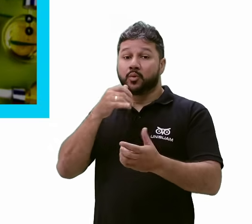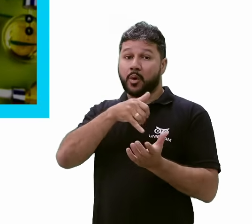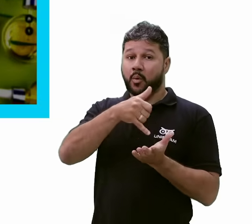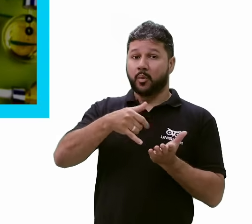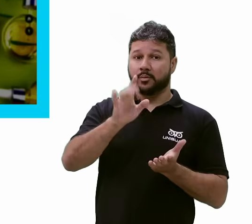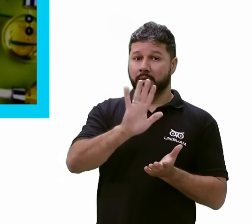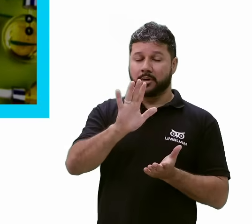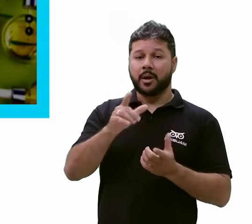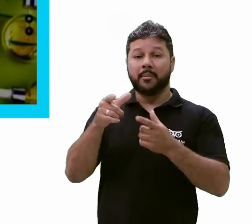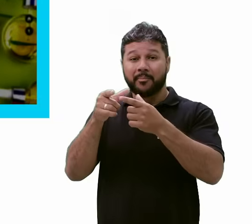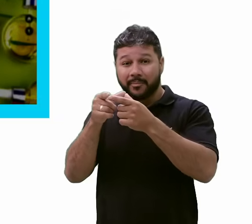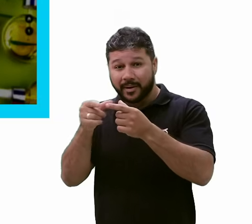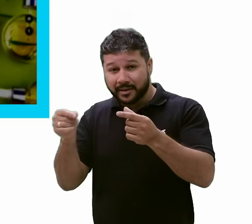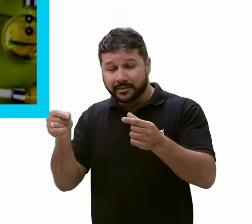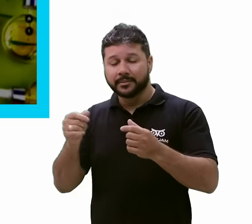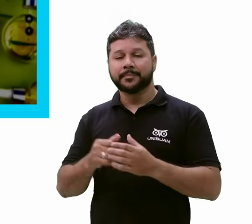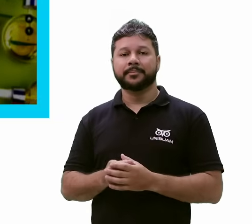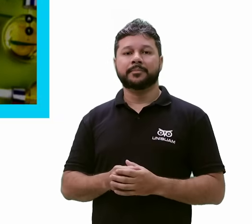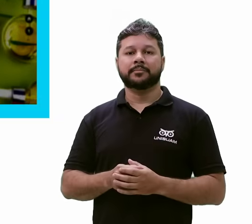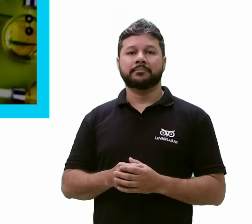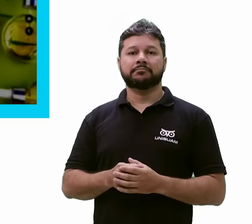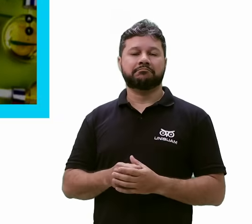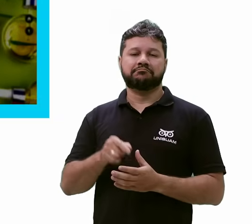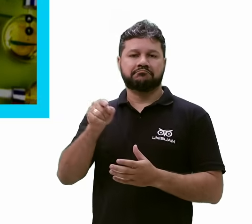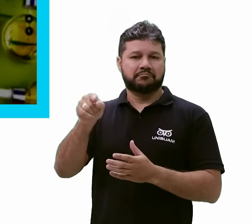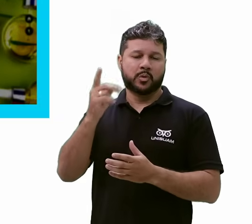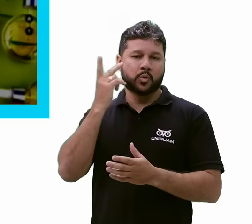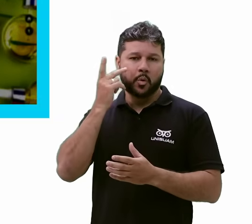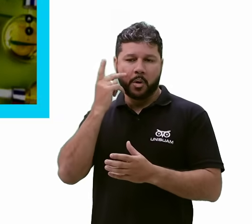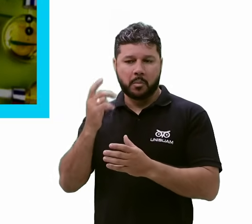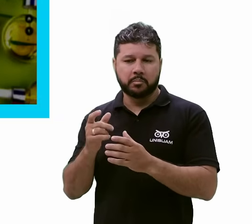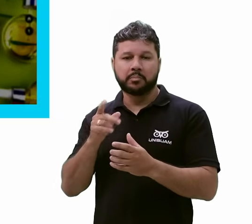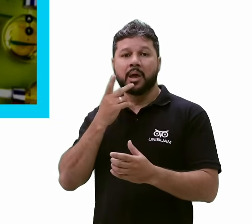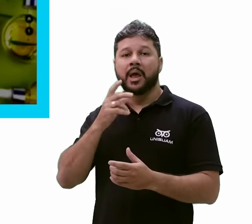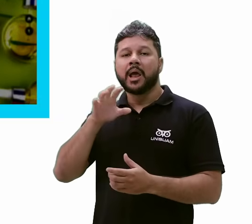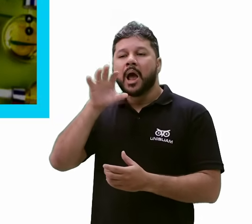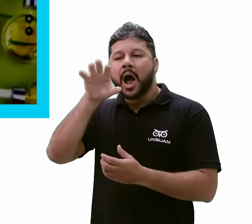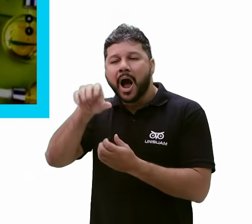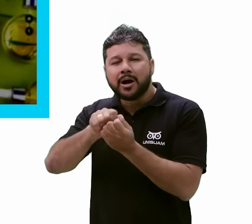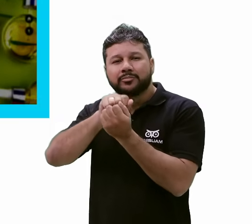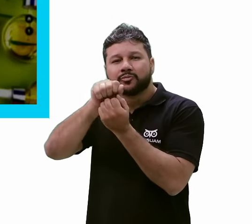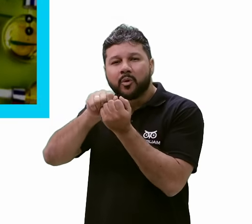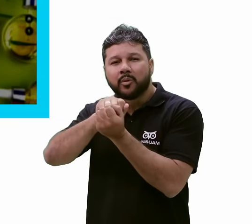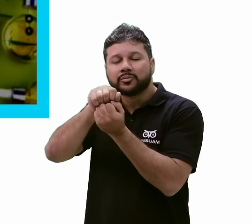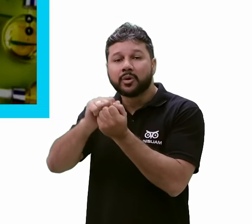óleo. Ele tem acesso à planta in natura e ele consuma